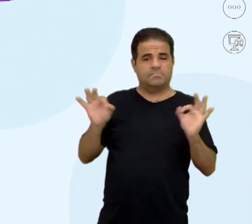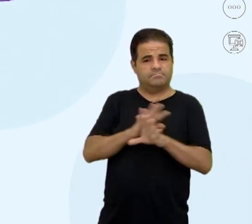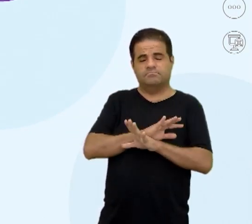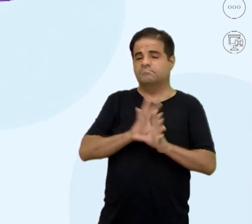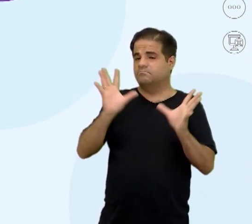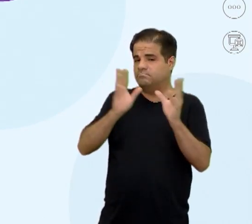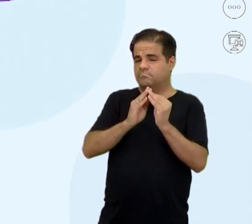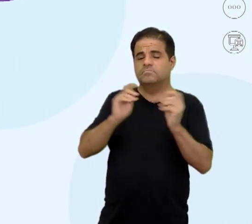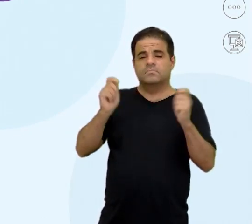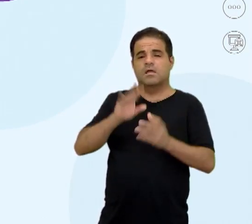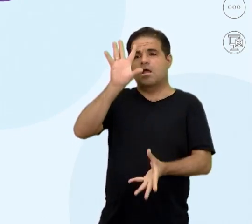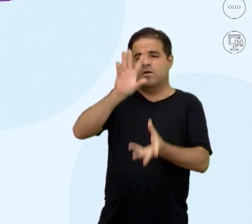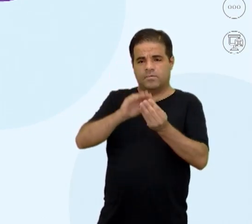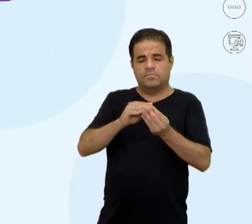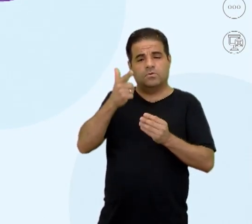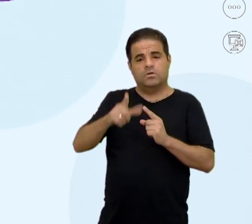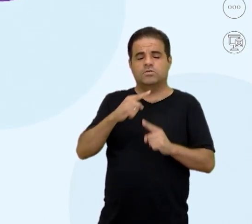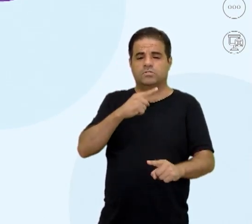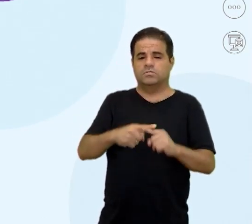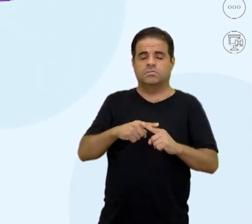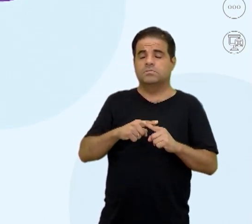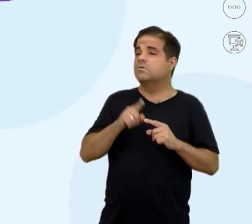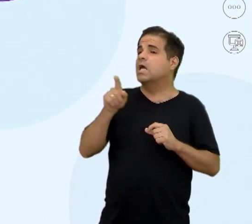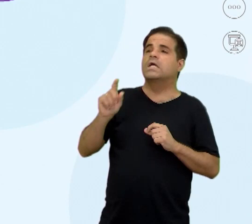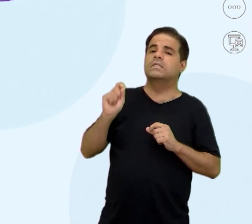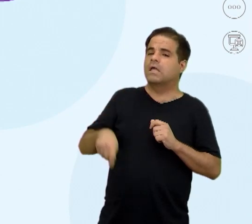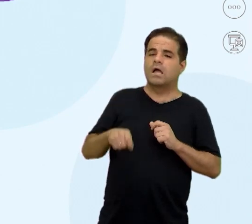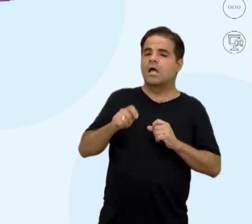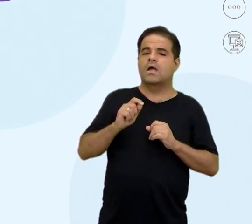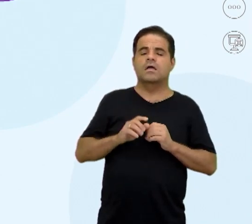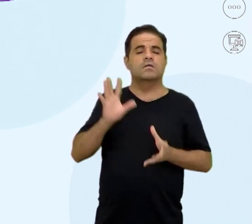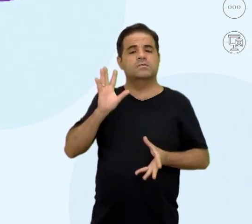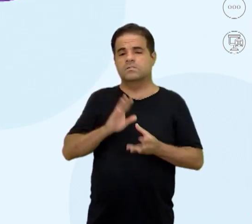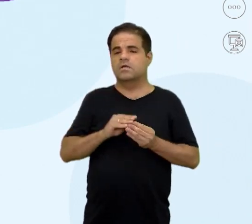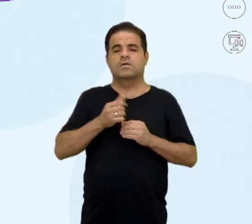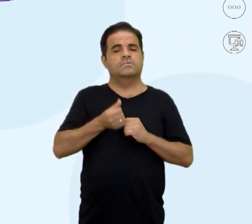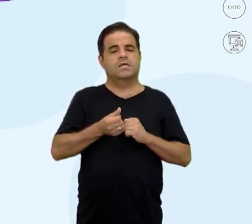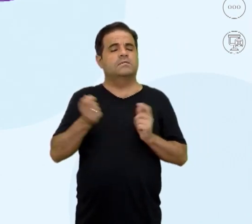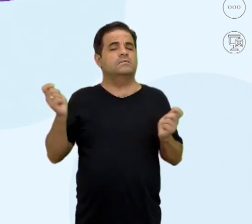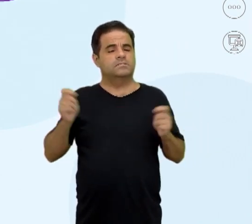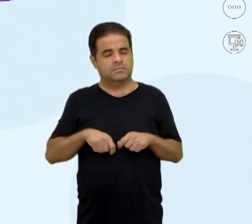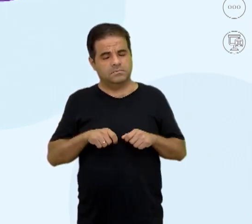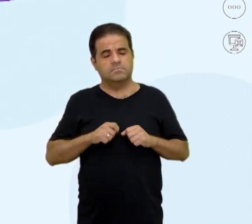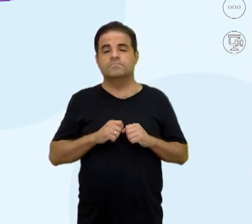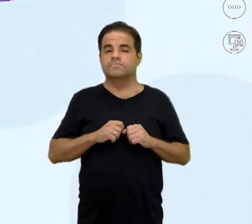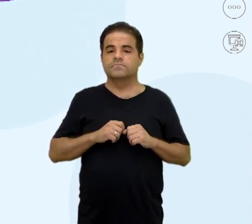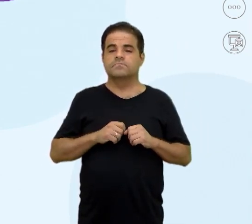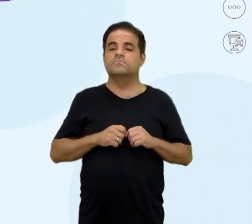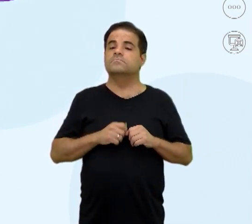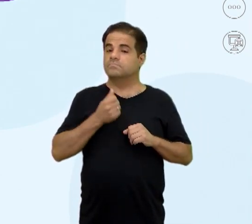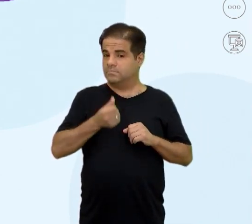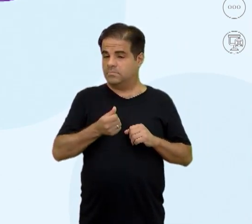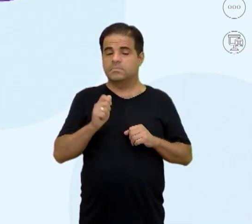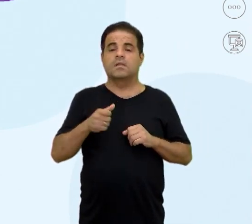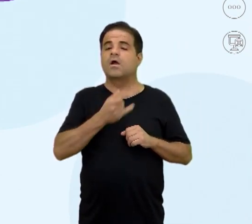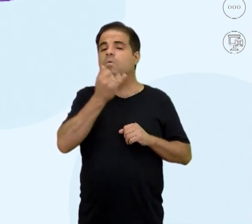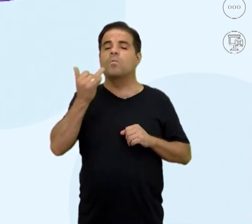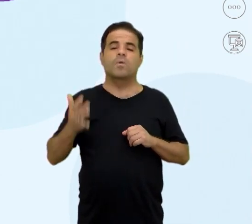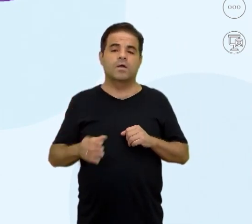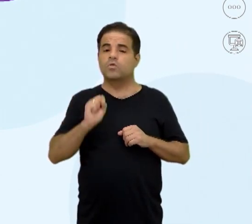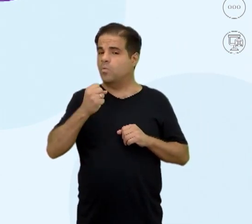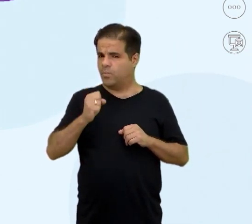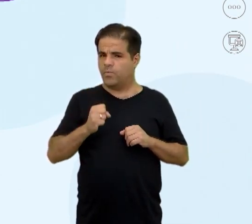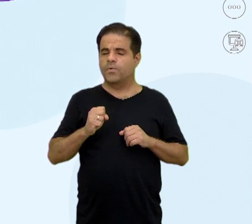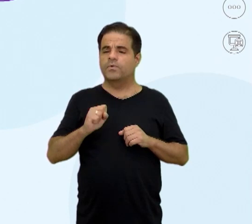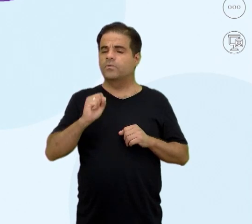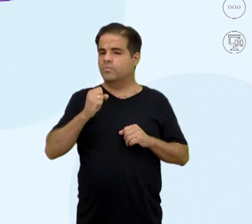irredutível. Vou simplificar mais uma vez. No caso aqui, já daria para simplificar por 6, né? Sim. Por 6 vai dar quanto? Isso aqui, 8,